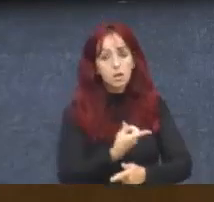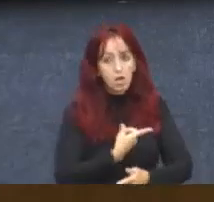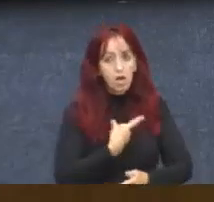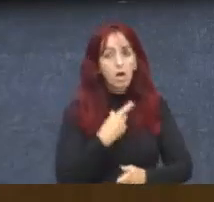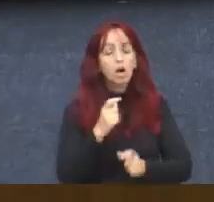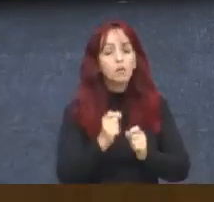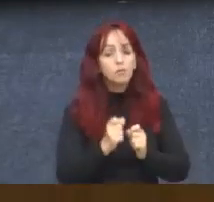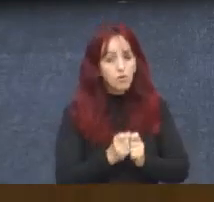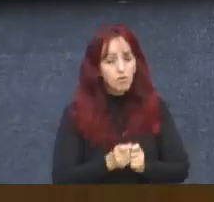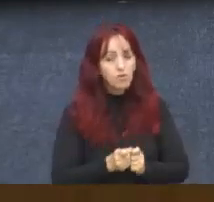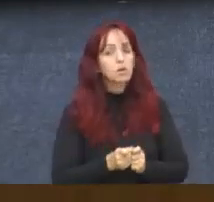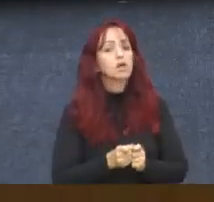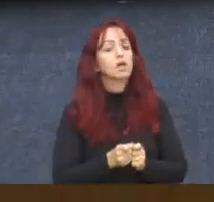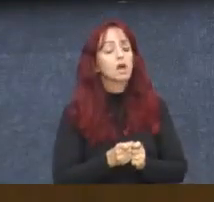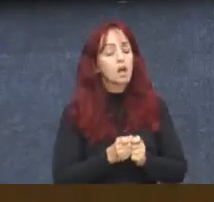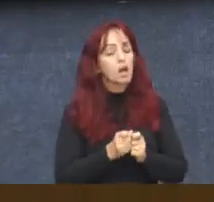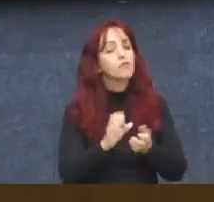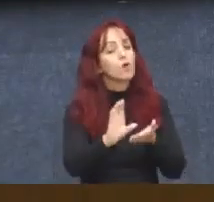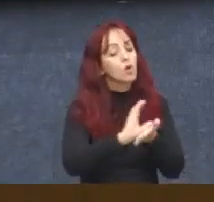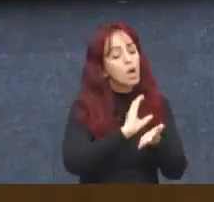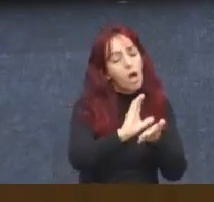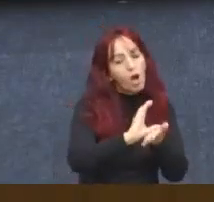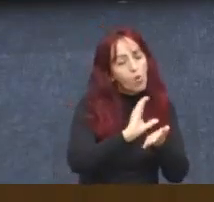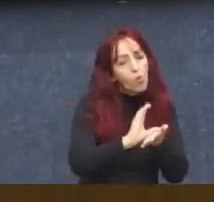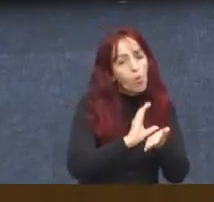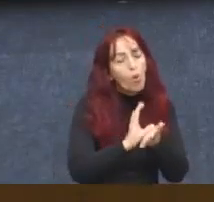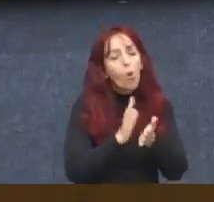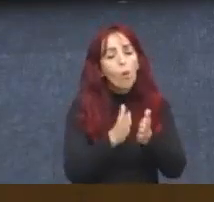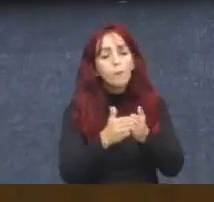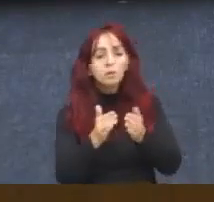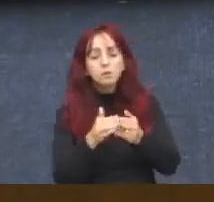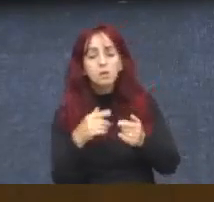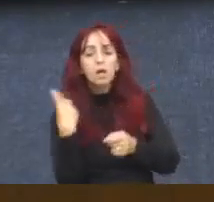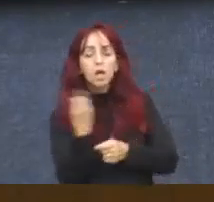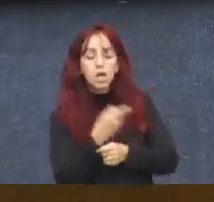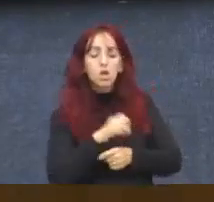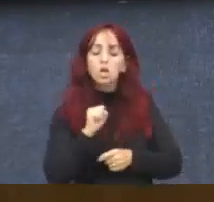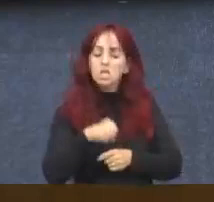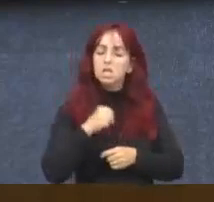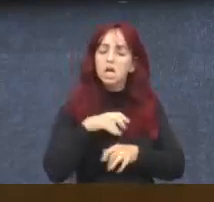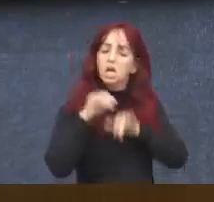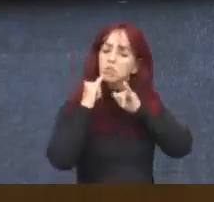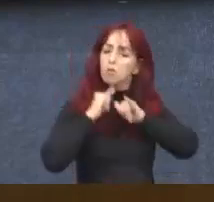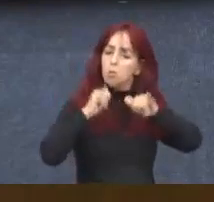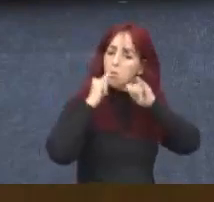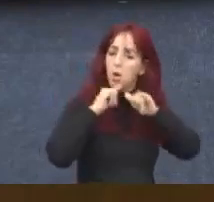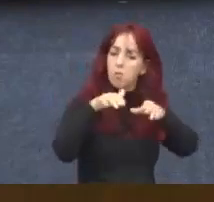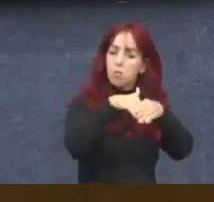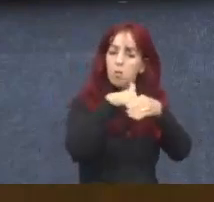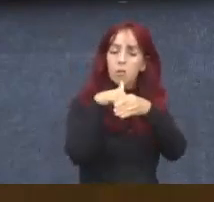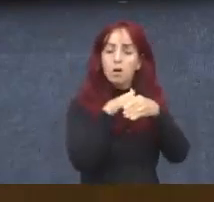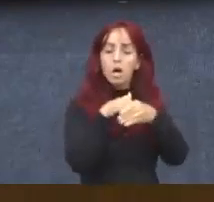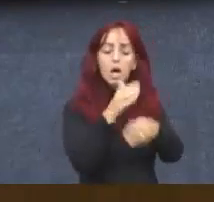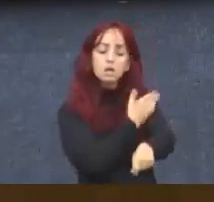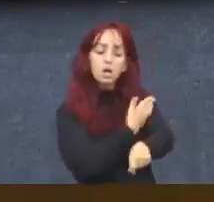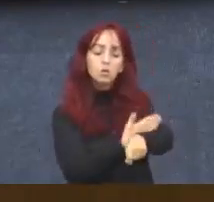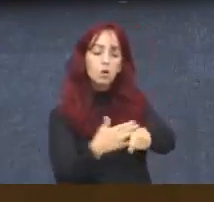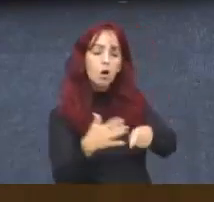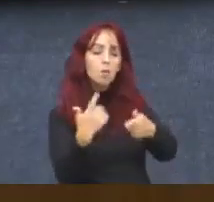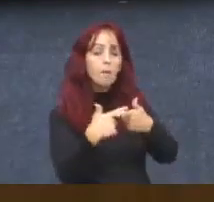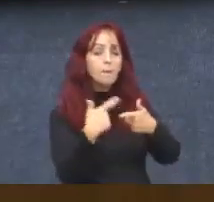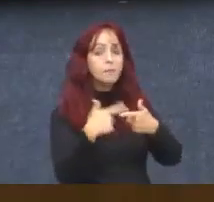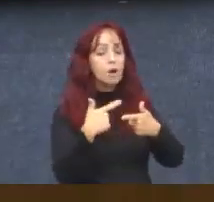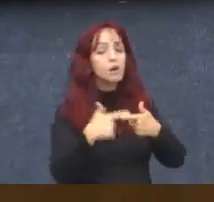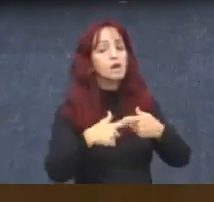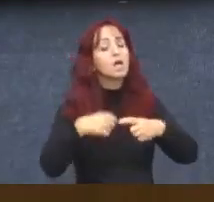os nossos recursos para poder fazermos campanha eleitoral, sim. Se acostume, porque